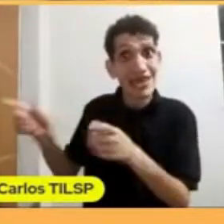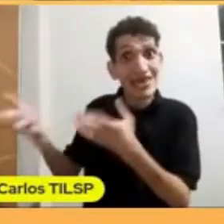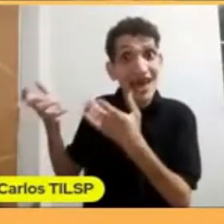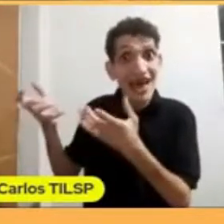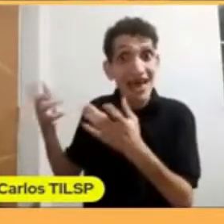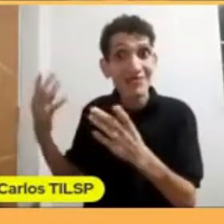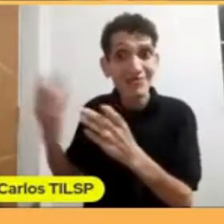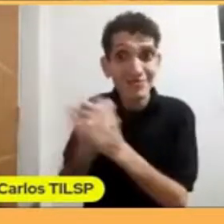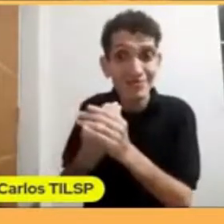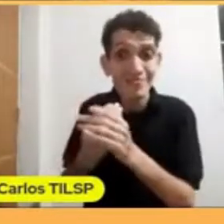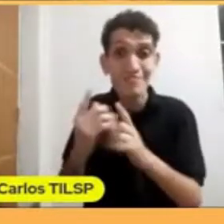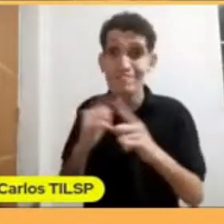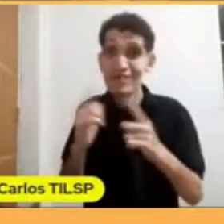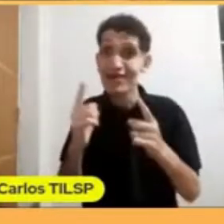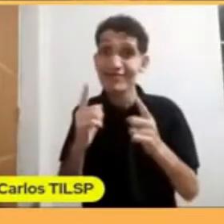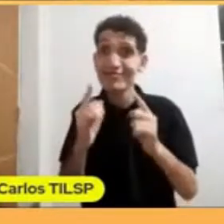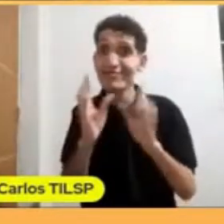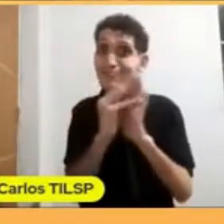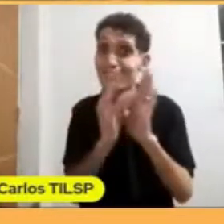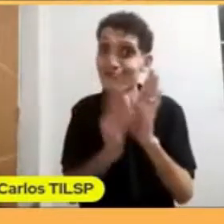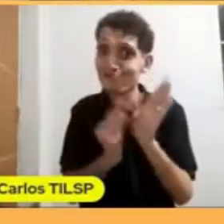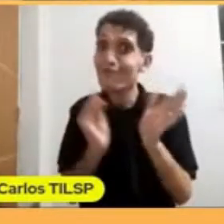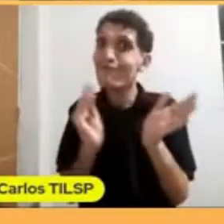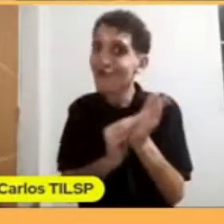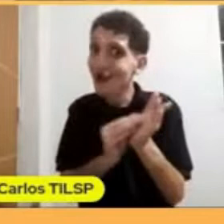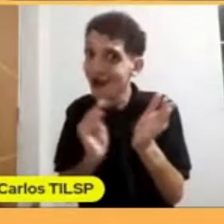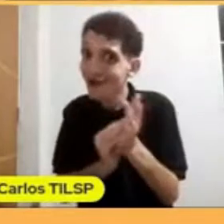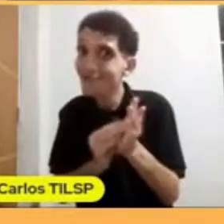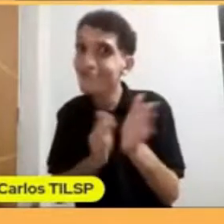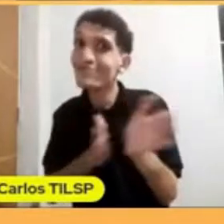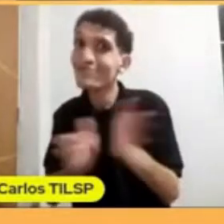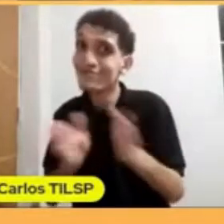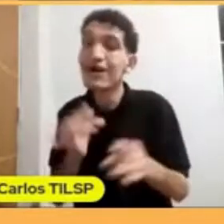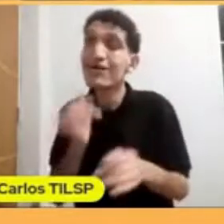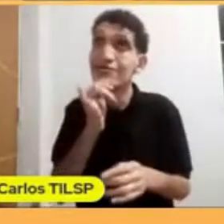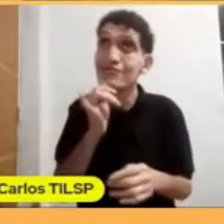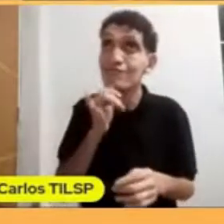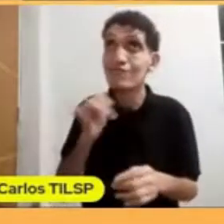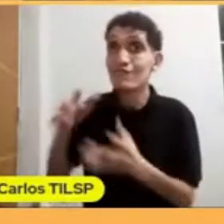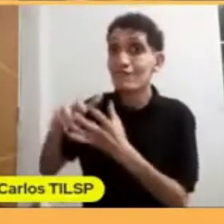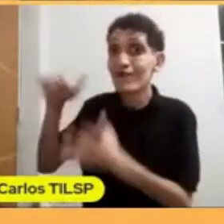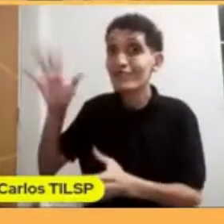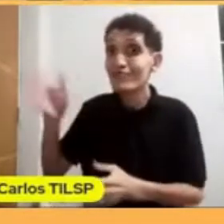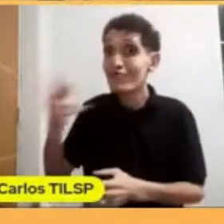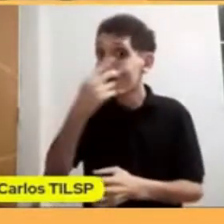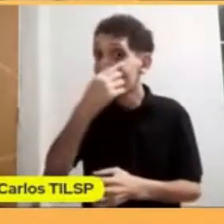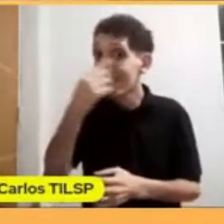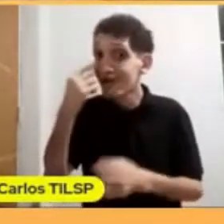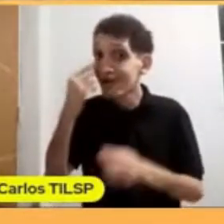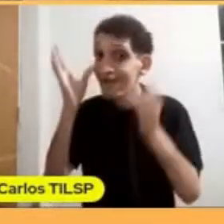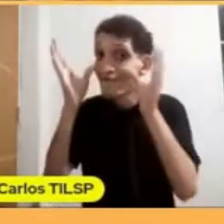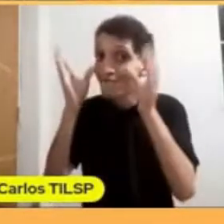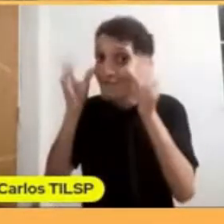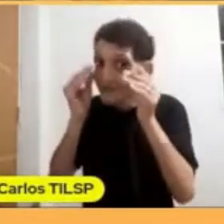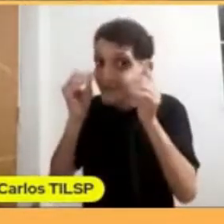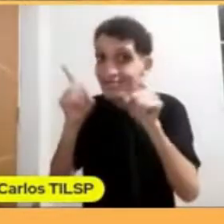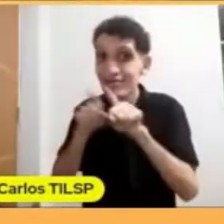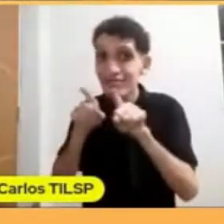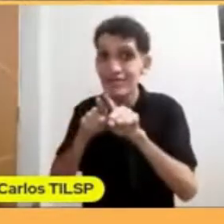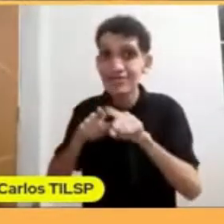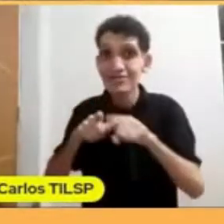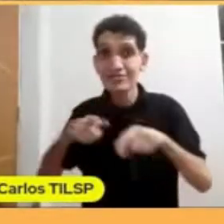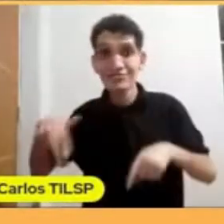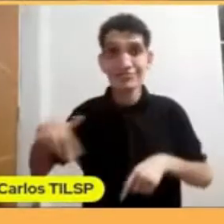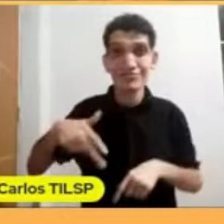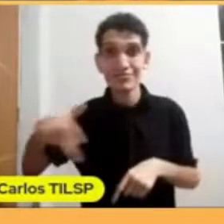no digital, mas muitas vezes, por ela ter, por exemplo, uma baixa visão, uma dificuldade de mobilização, né?